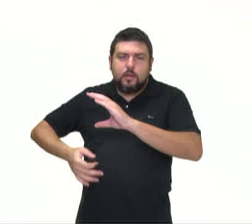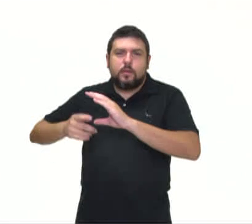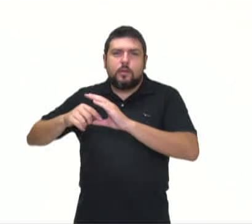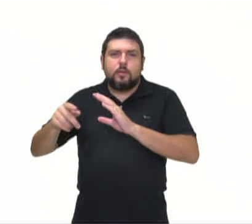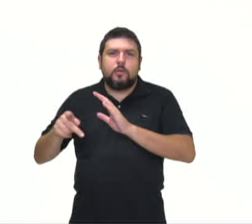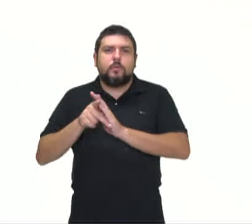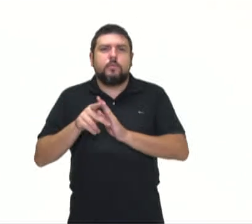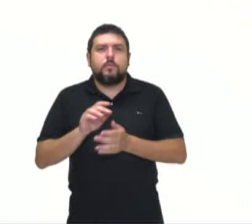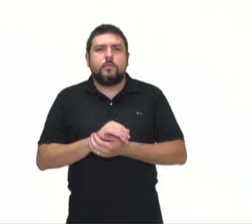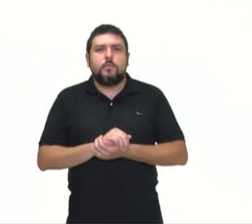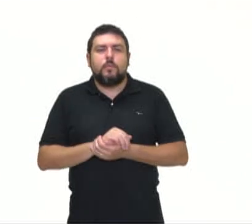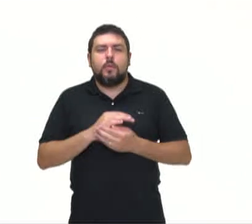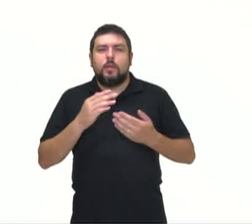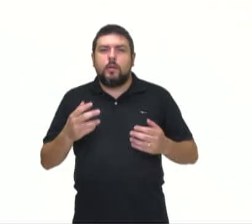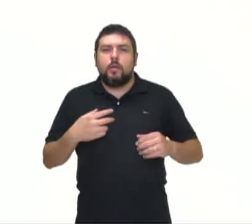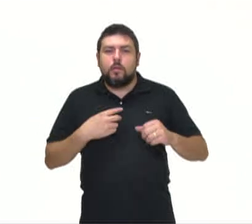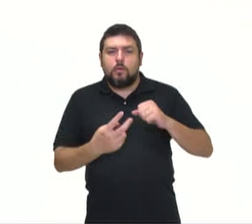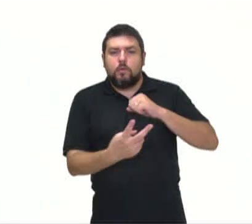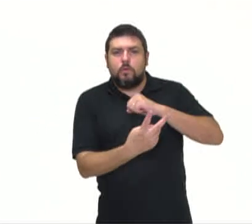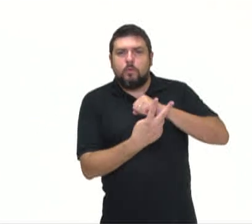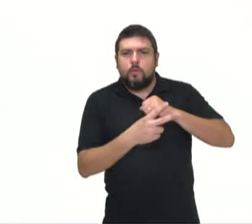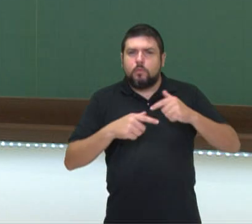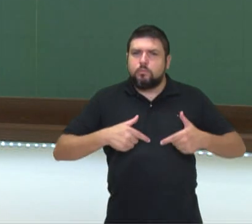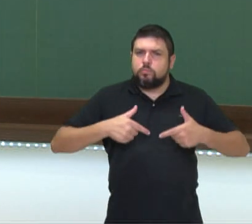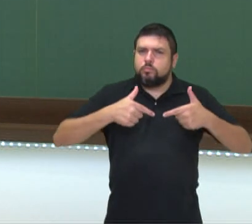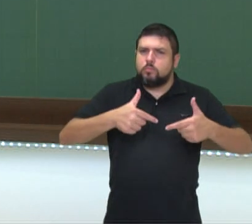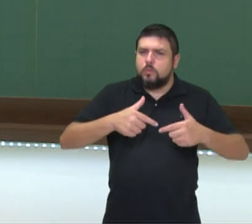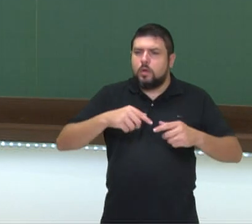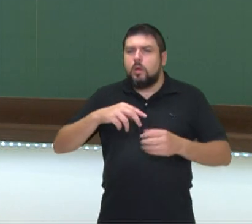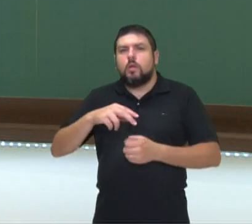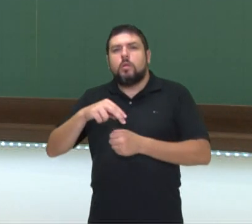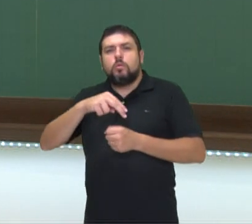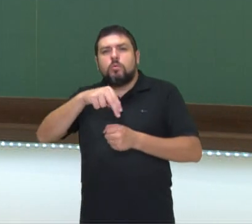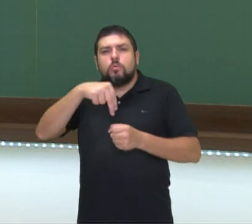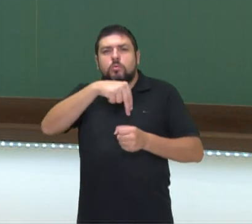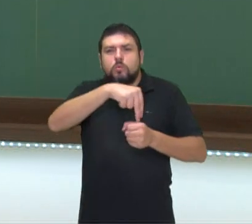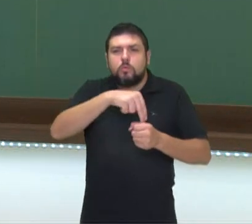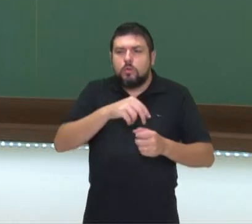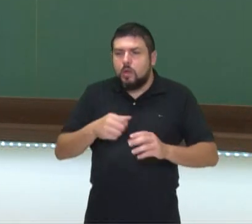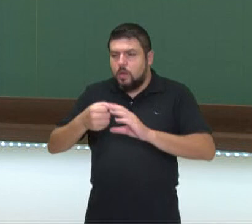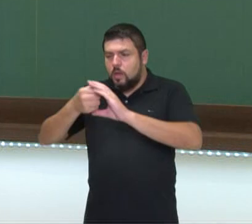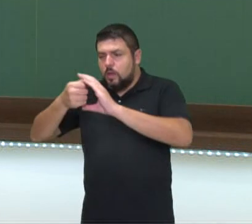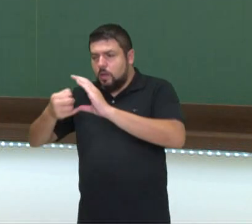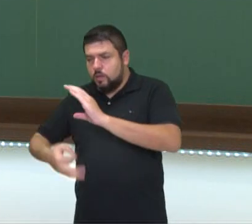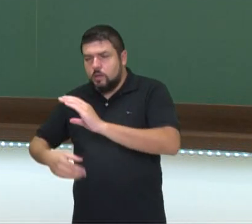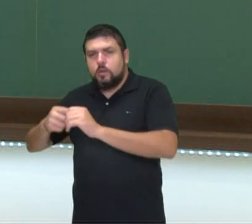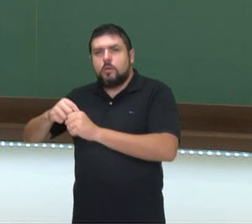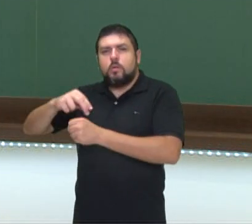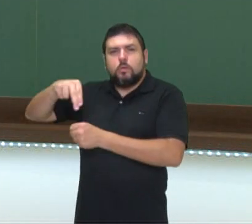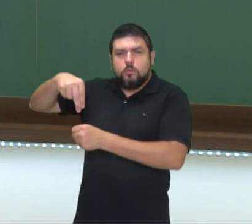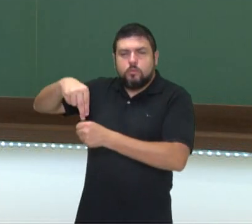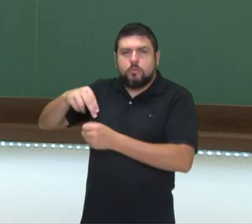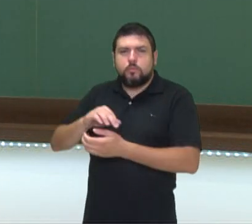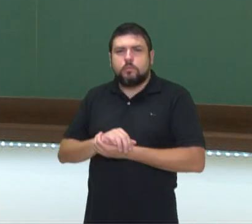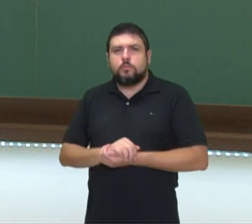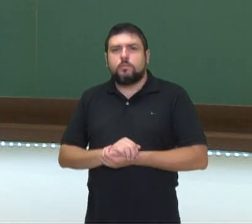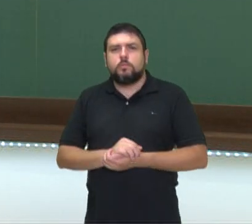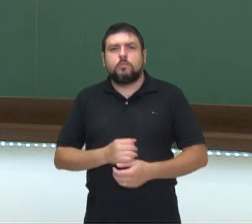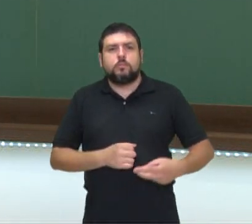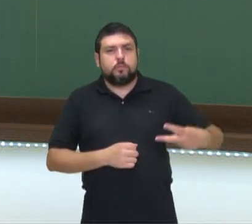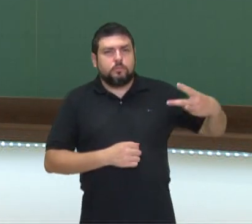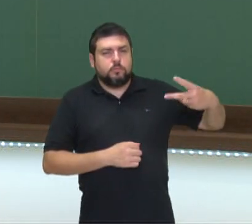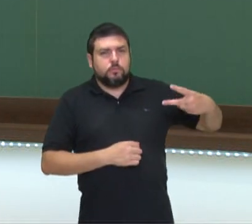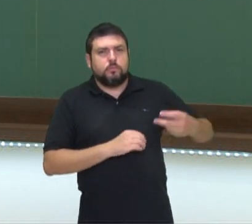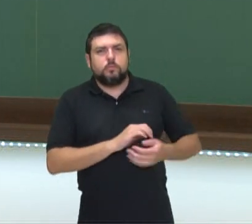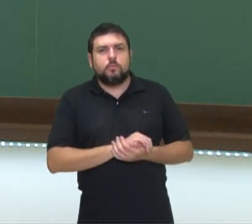verbo nocional, núcleo. Temos característica do objeto, núcleo, verbo nominal. No segundo exemplo, nós temos